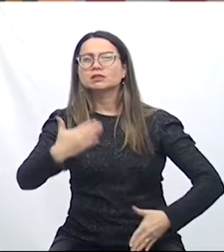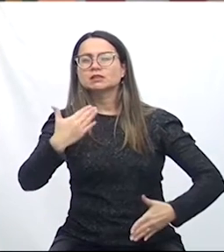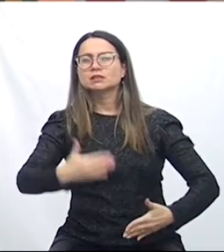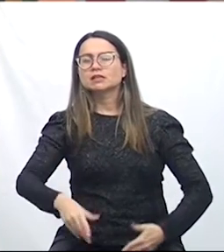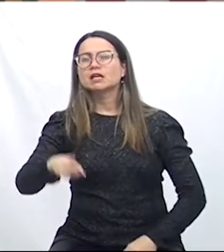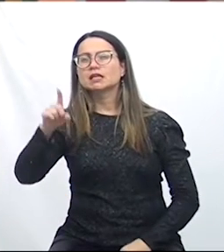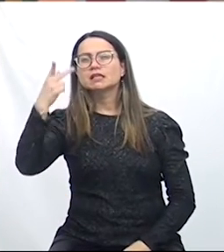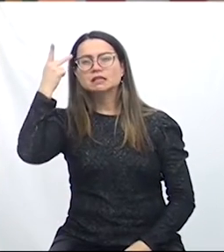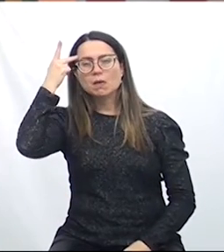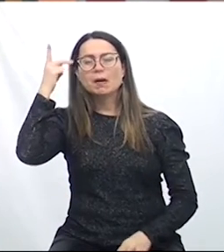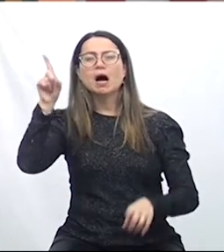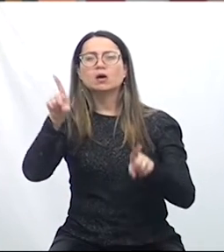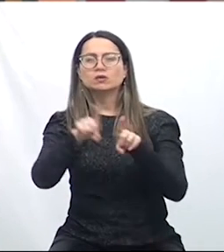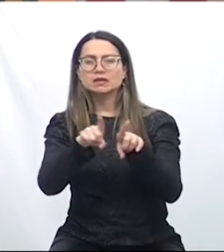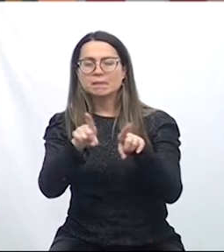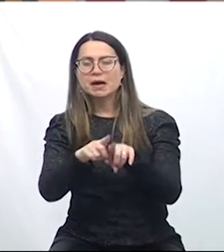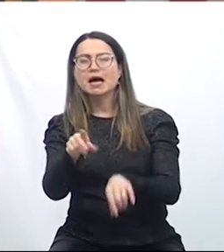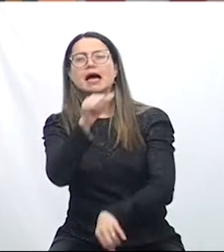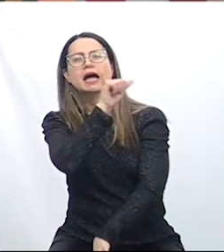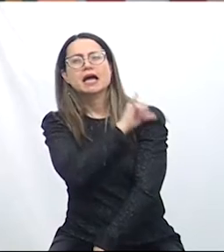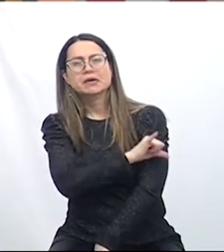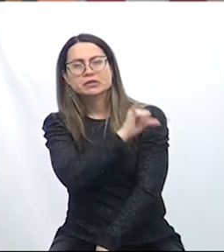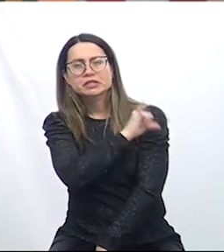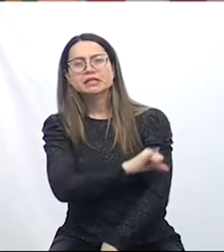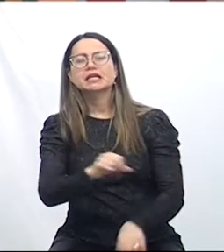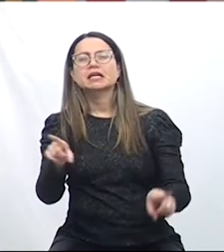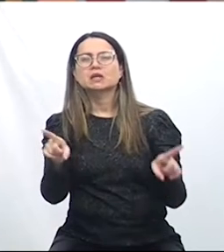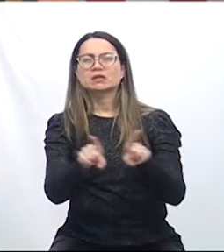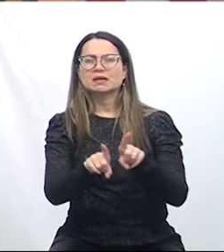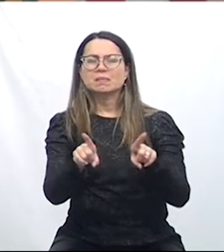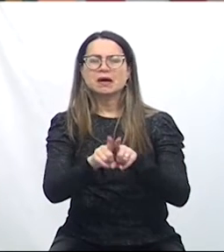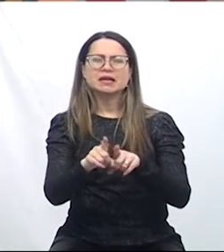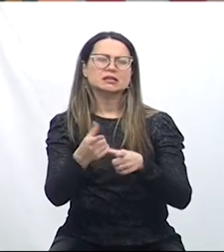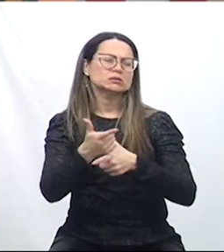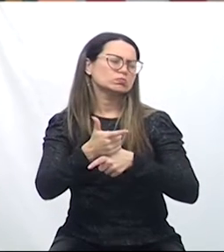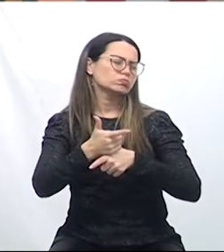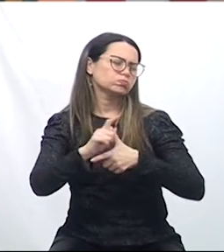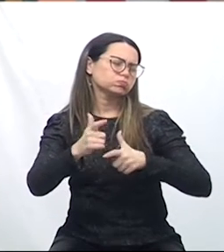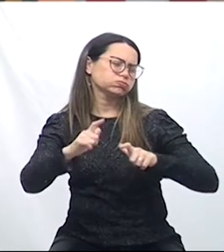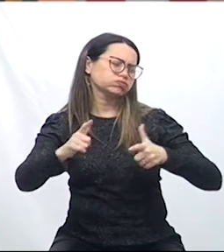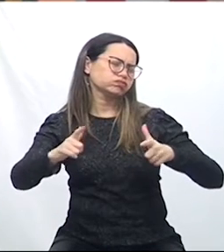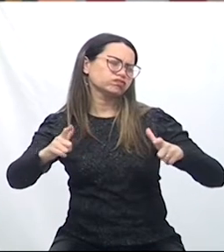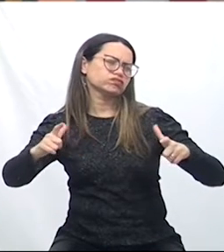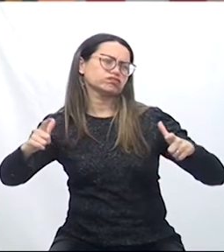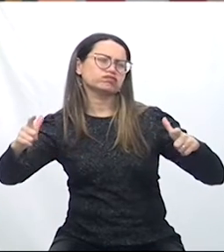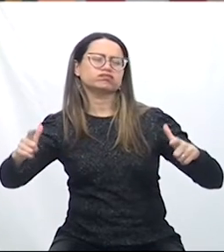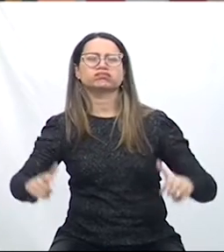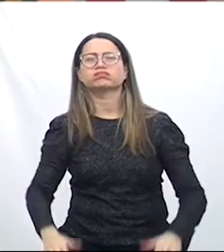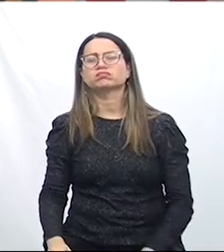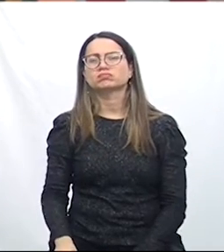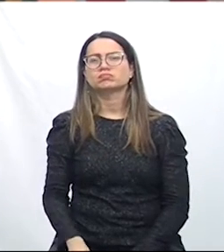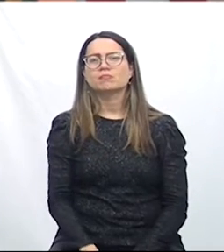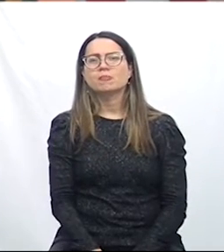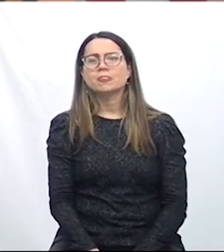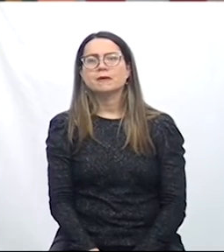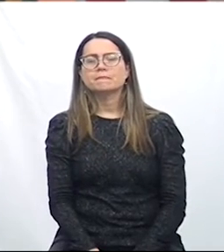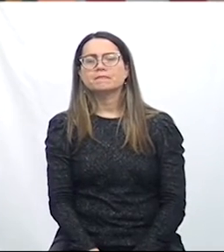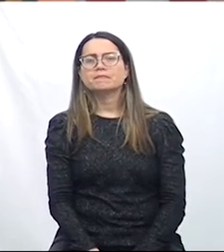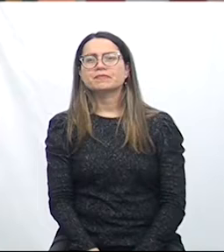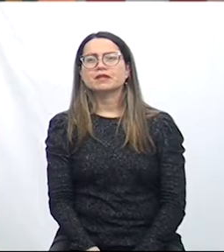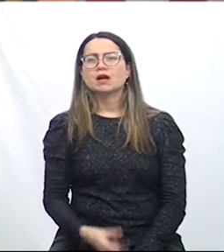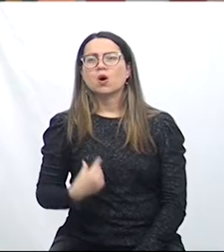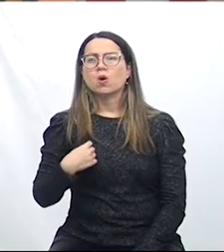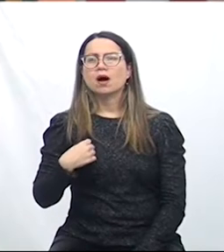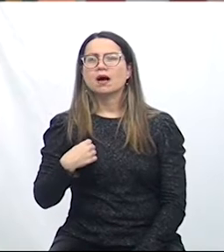No Rio de Janeiro, Copacabana, vereador Nicola, um mar de gente, de verde e